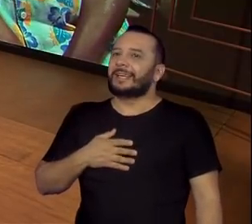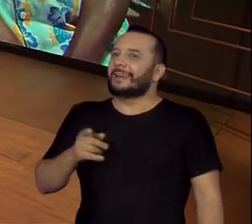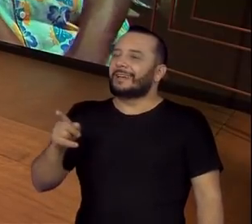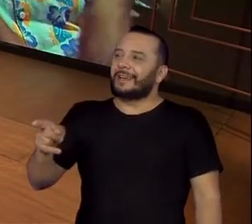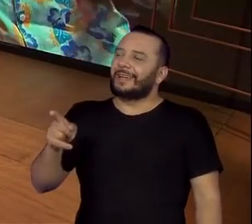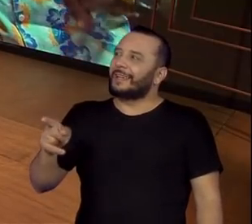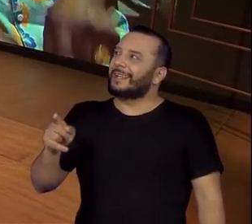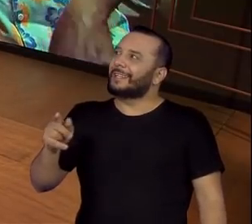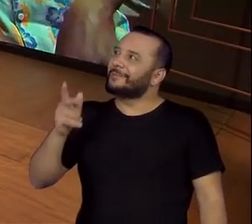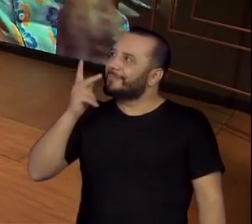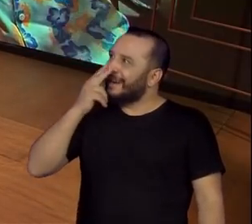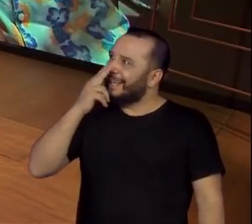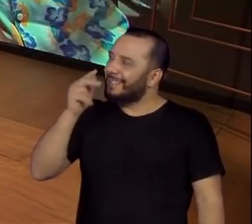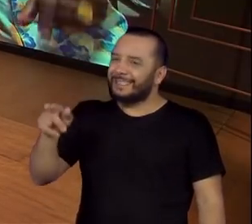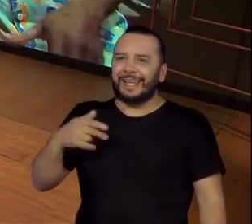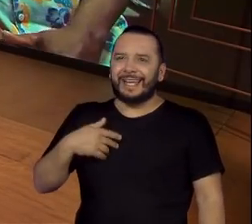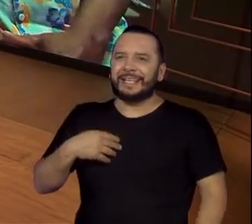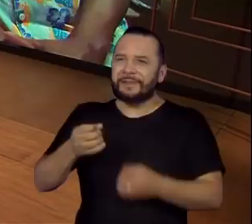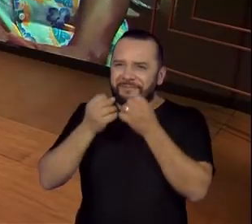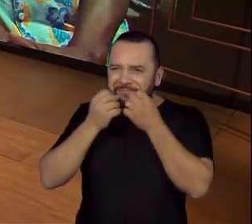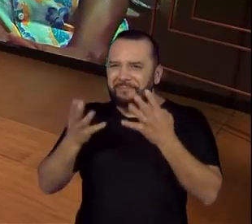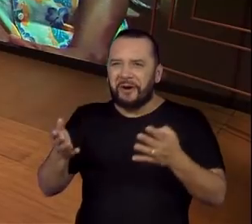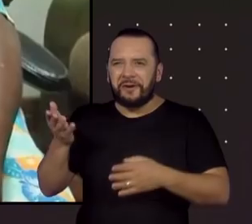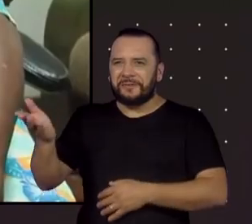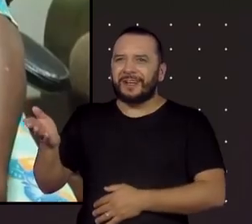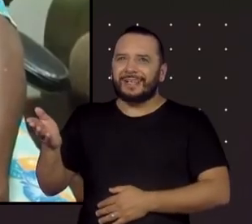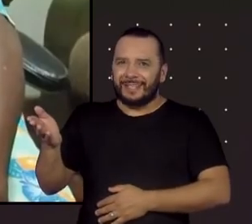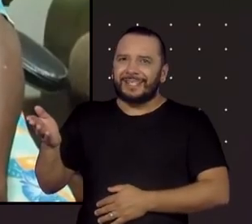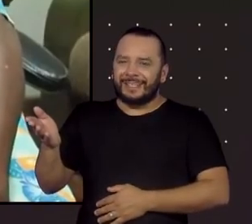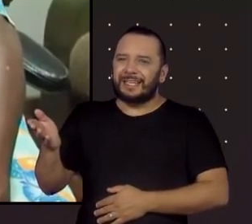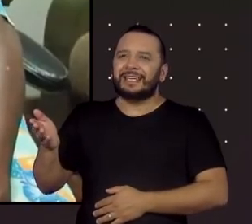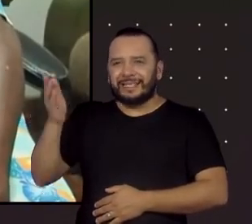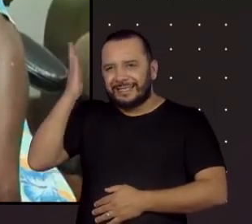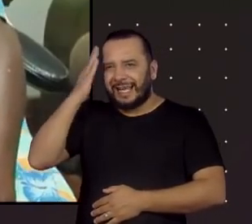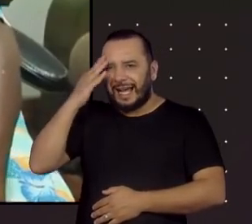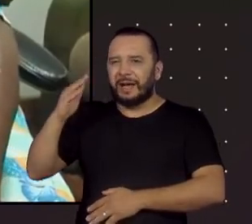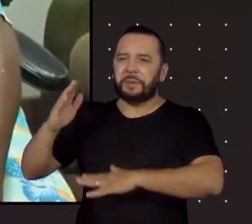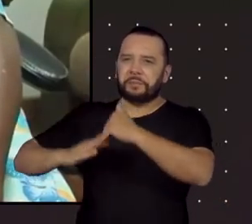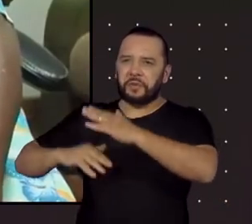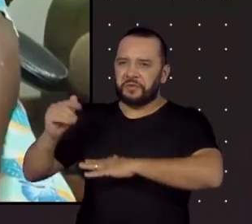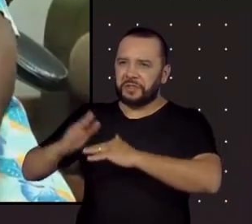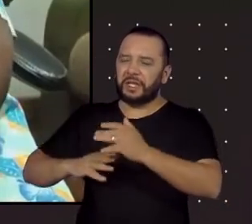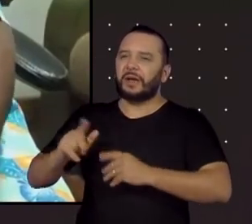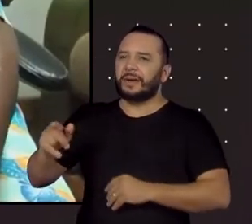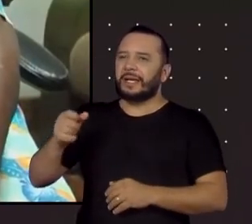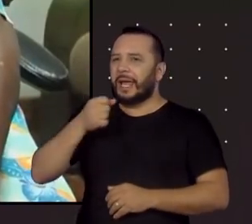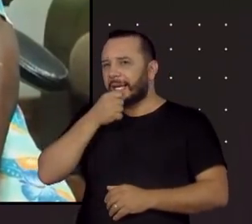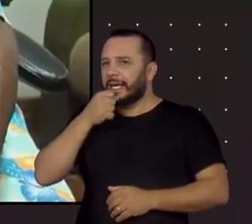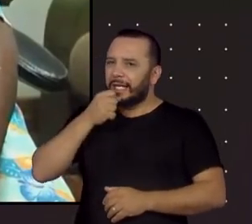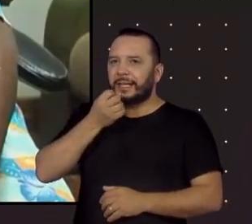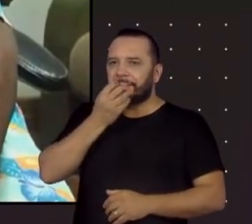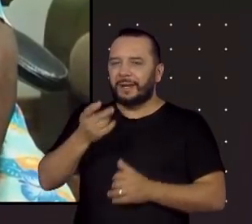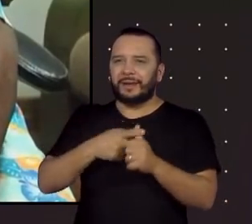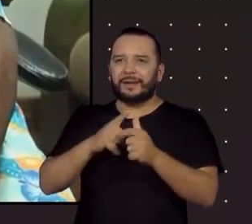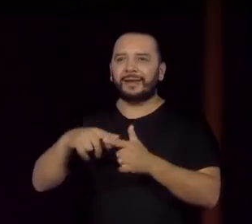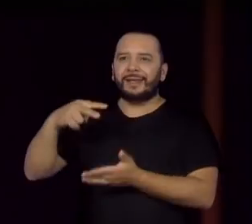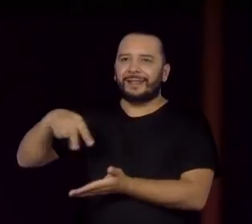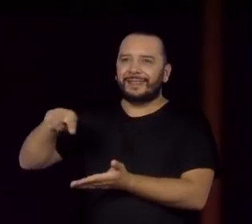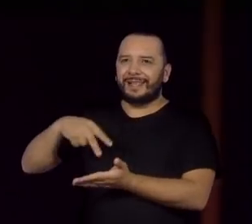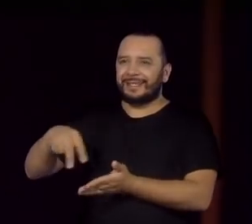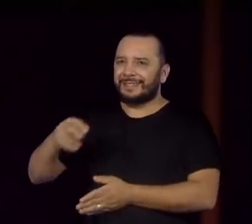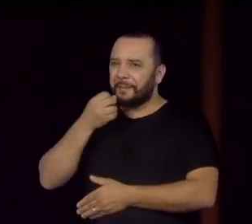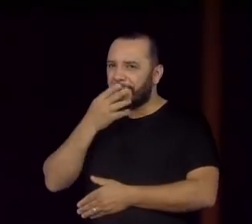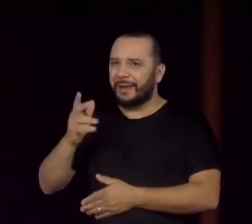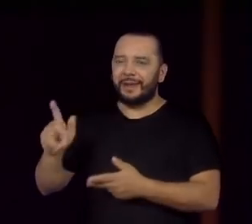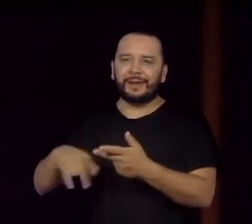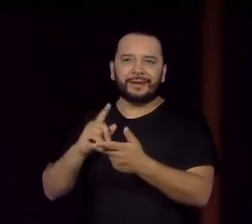sabe? Bem. Ele é bom nisso. Ele sabe fazer muito bem, ele canta bem, dança, que é uma maravilha. O